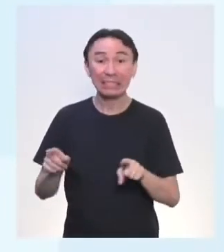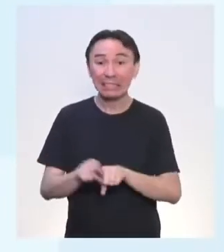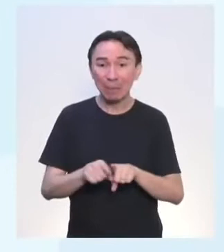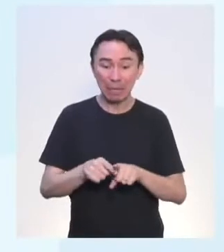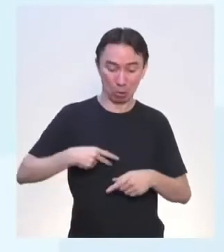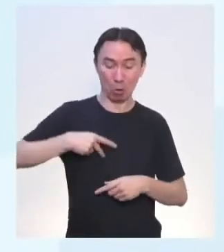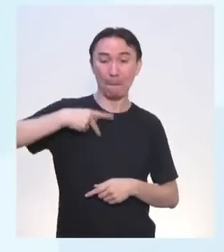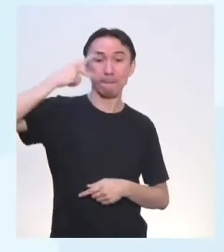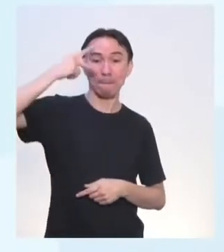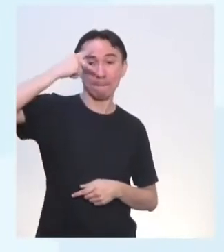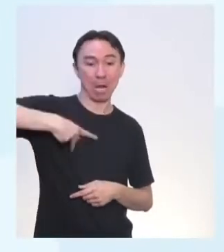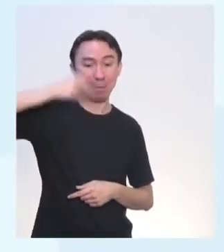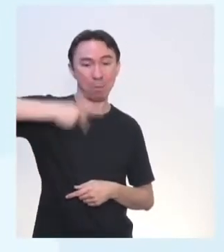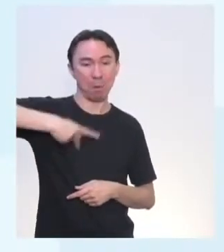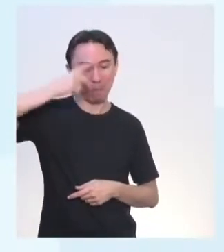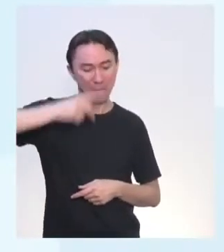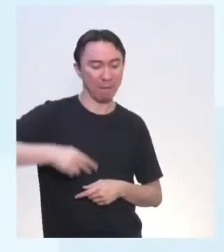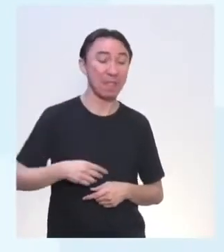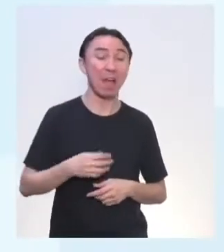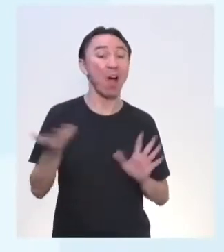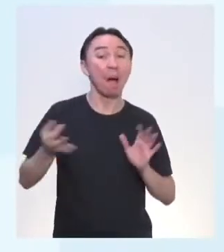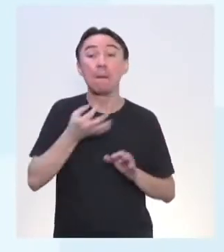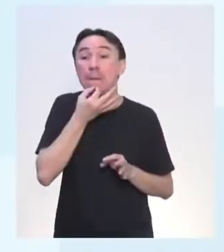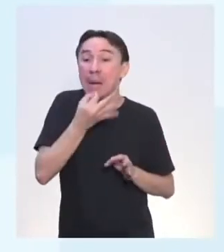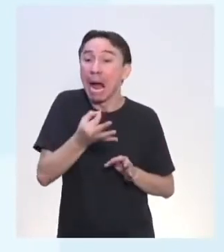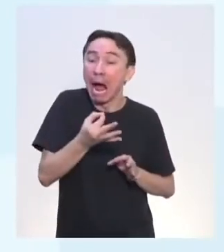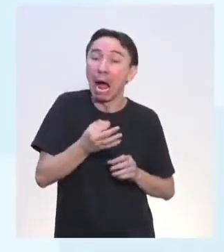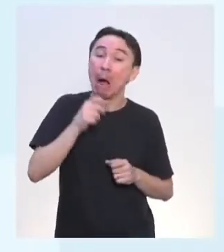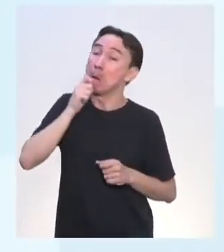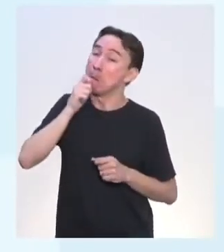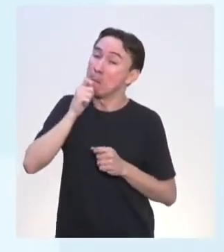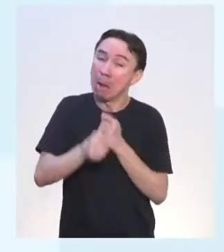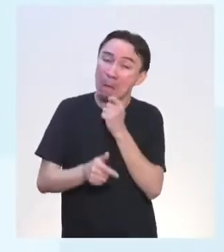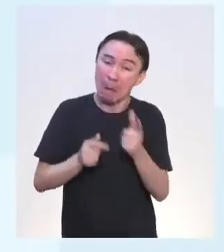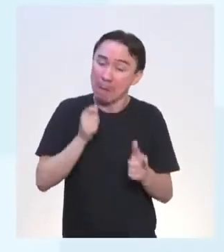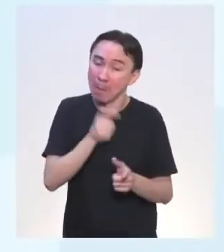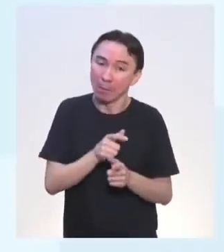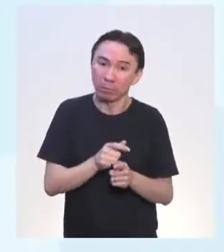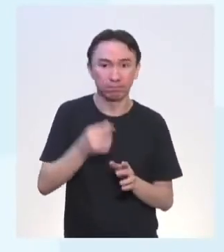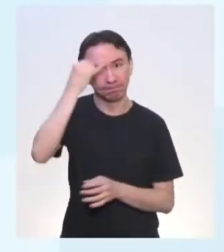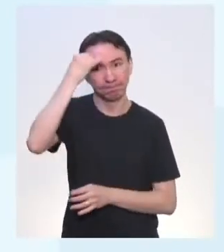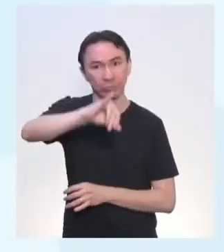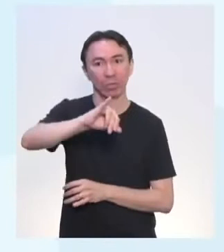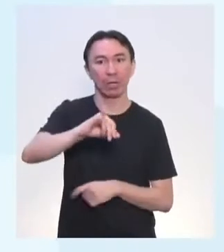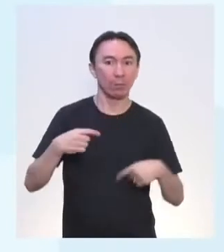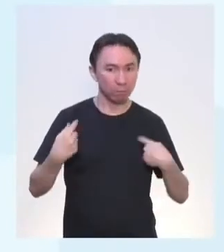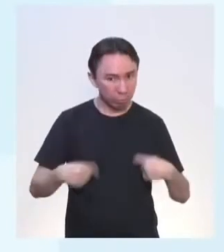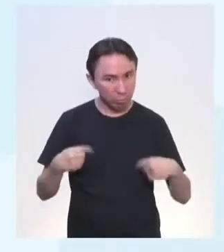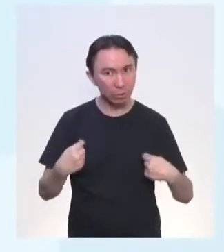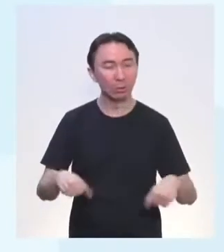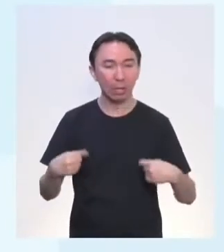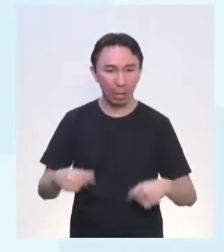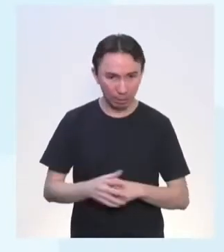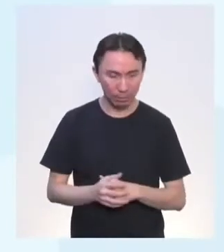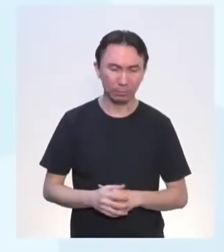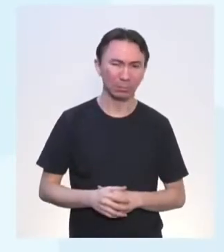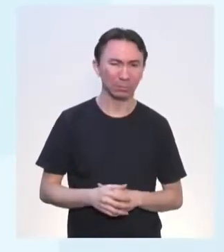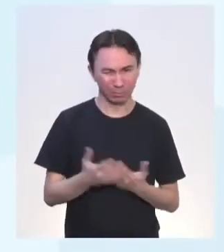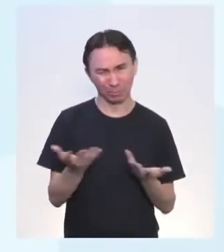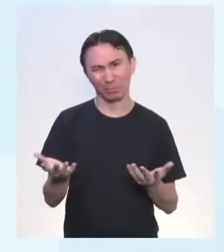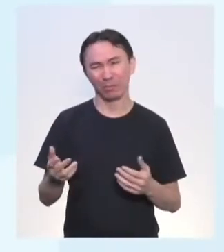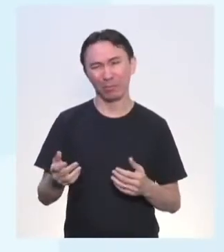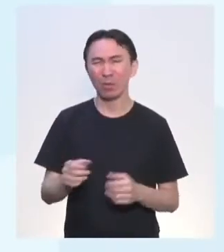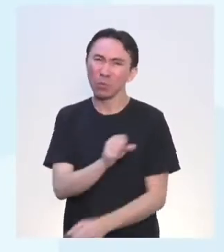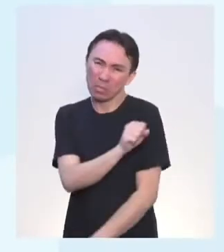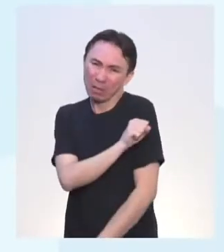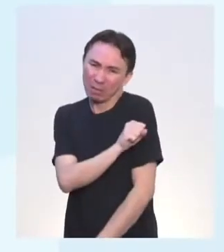interpretações pessoais ou comentários críticos. Tá aí uma coisa que é importante observar. No resumo, a gente trabalhou aqui com o 8º